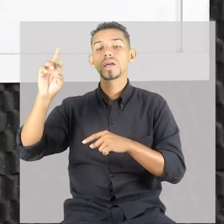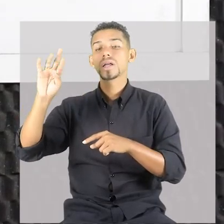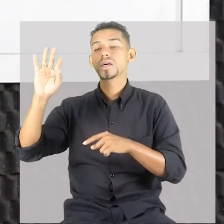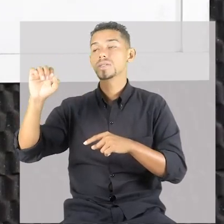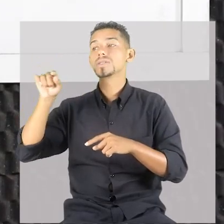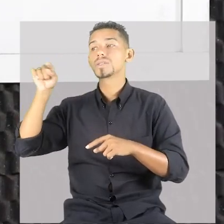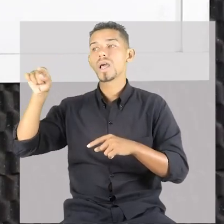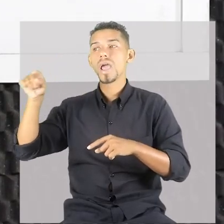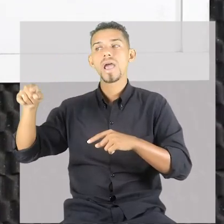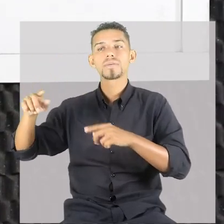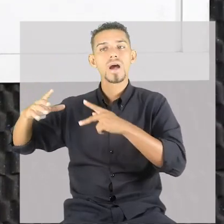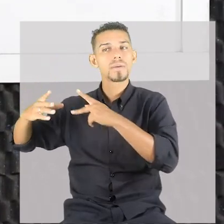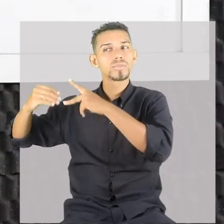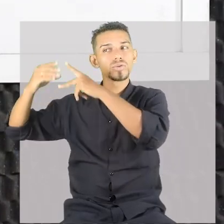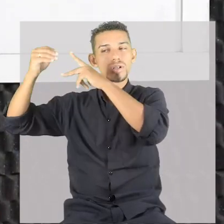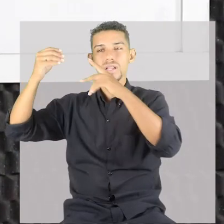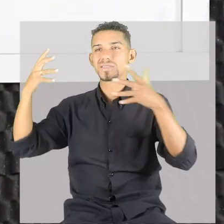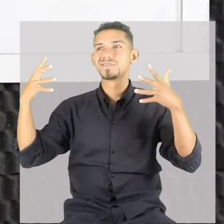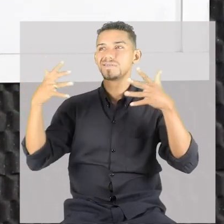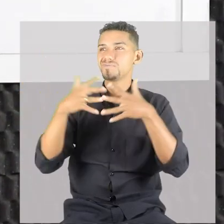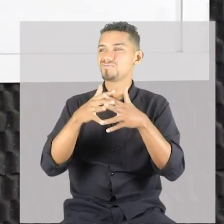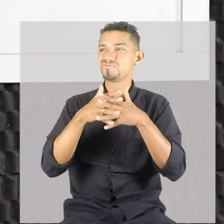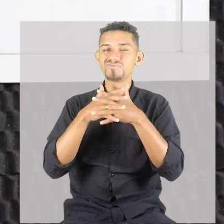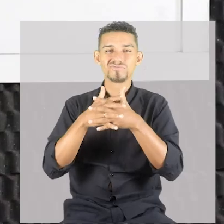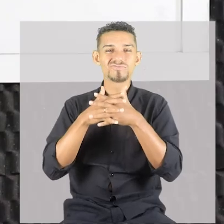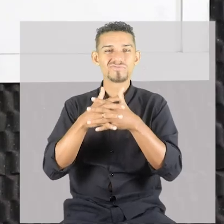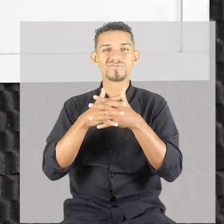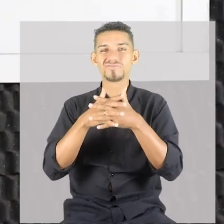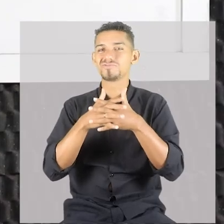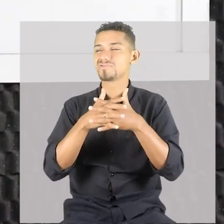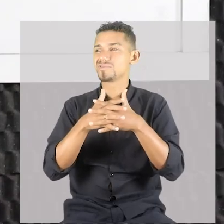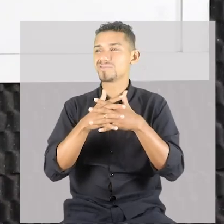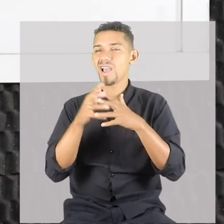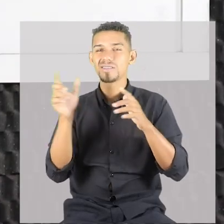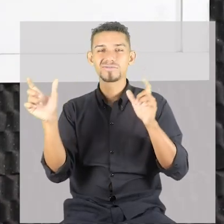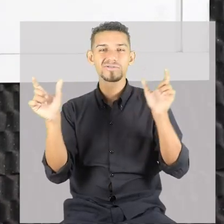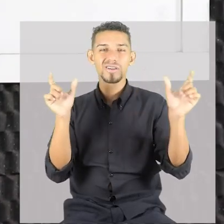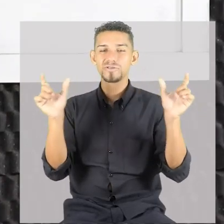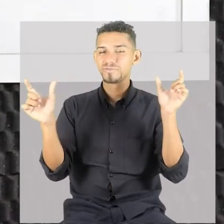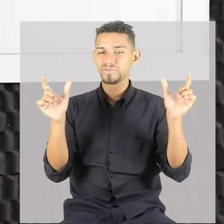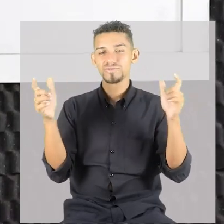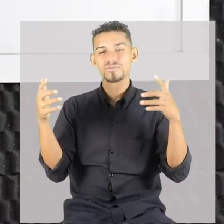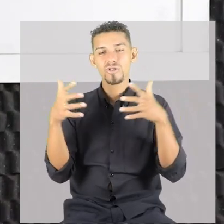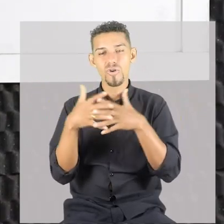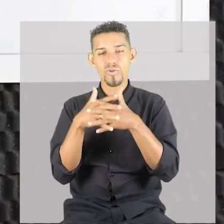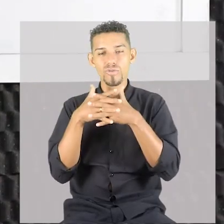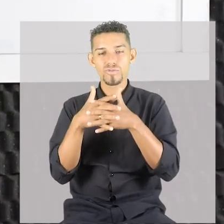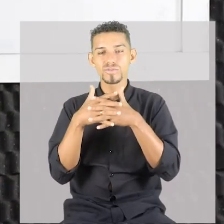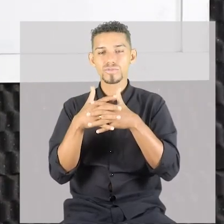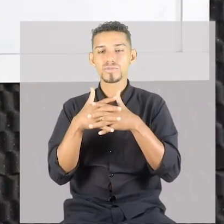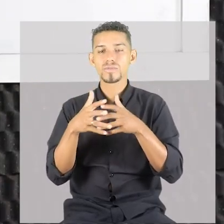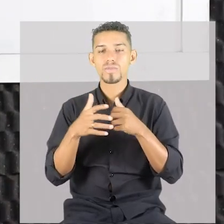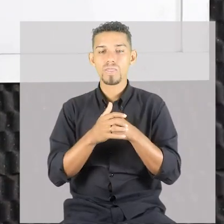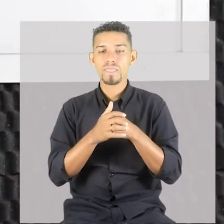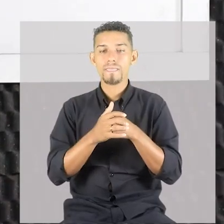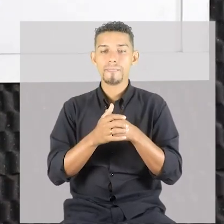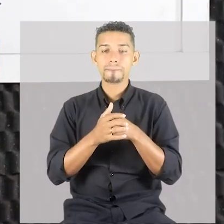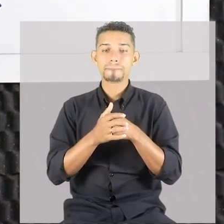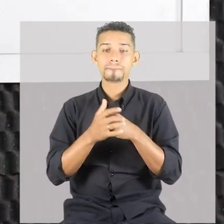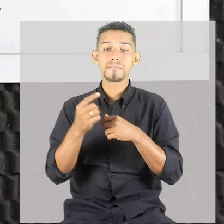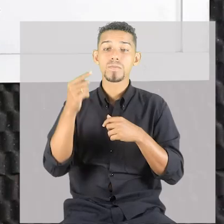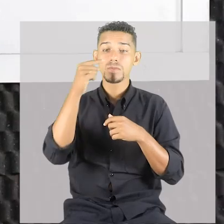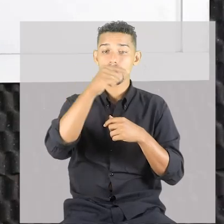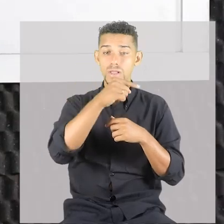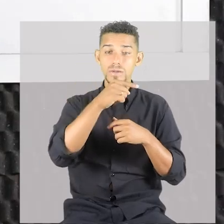E geralmente os alunos confundem muito essas duas estruturas, esses dois compostos, tá? Então, o que compõe a parede celular dos fungos